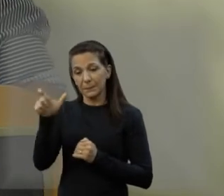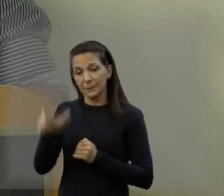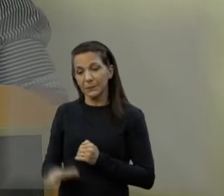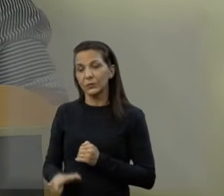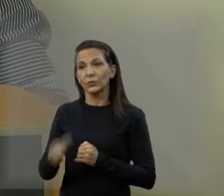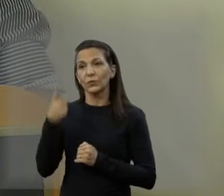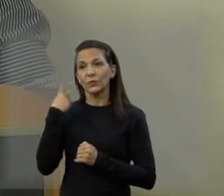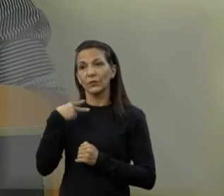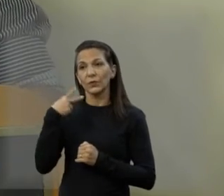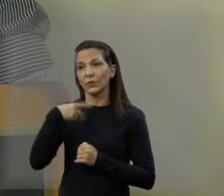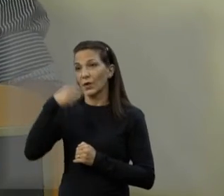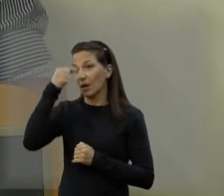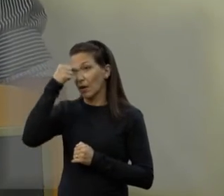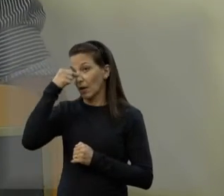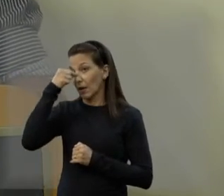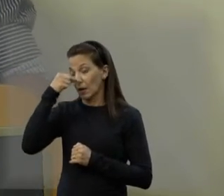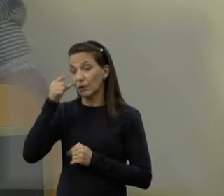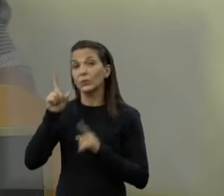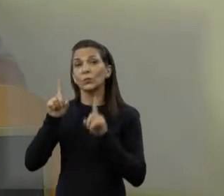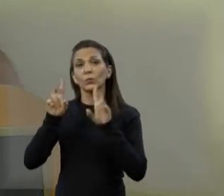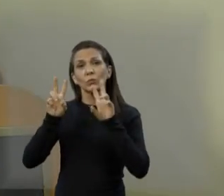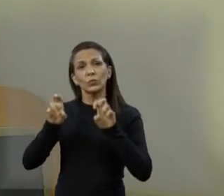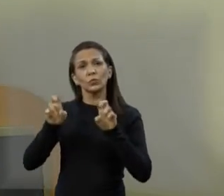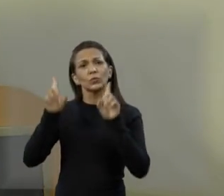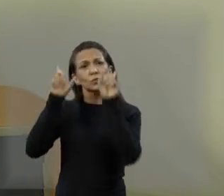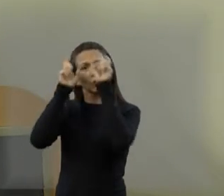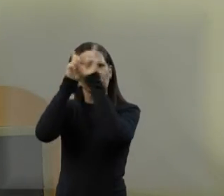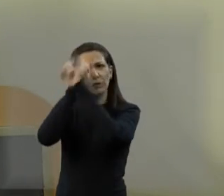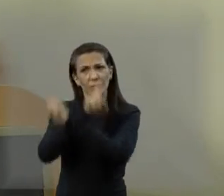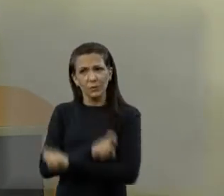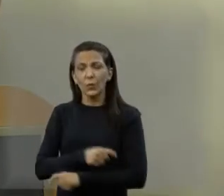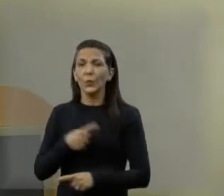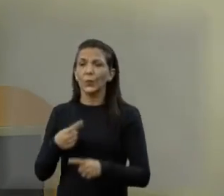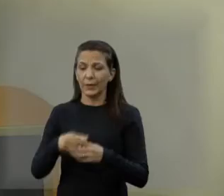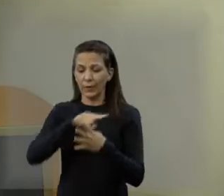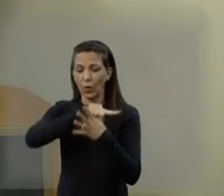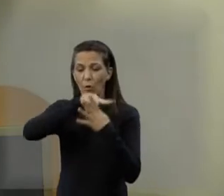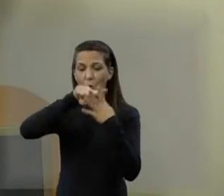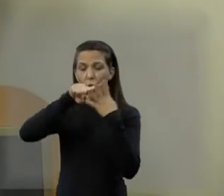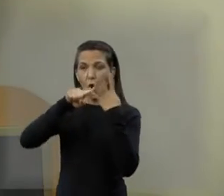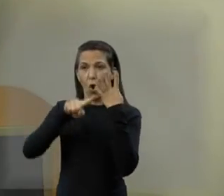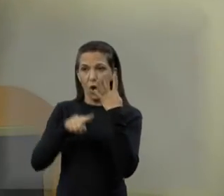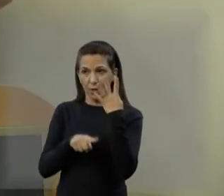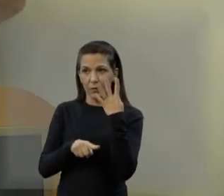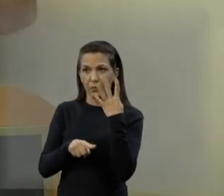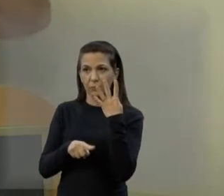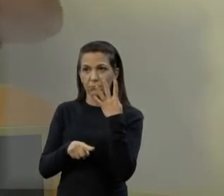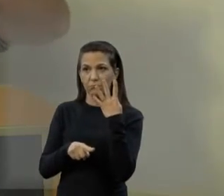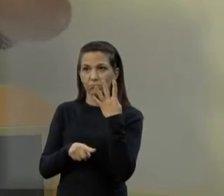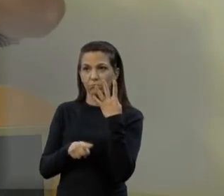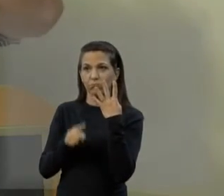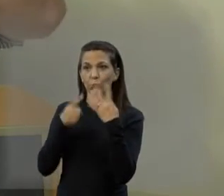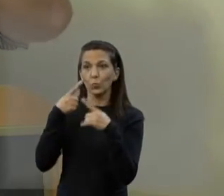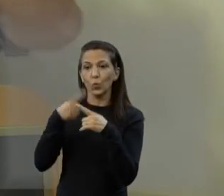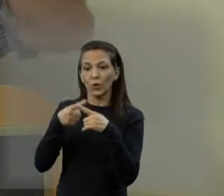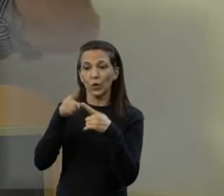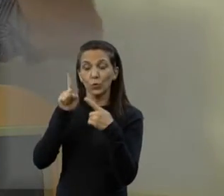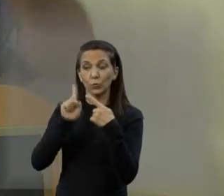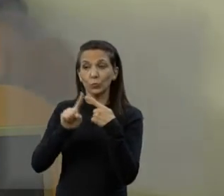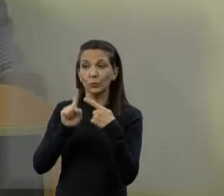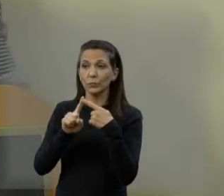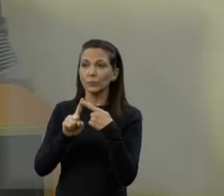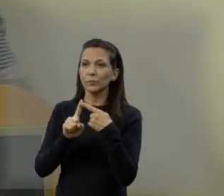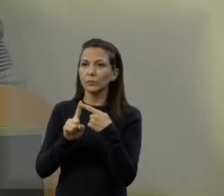é um assunto difícil e eu acho que ele é difícil por 4 por 4 motivos efetivamente o